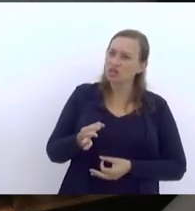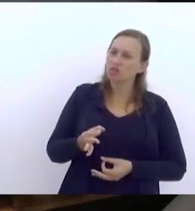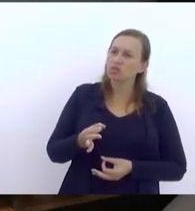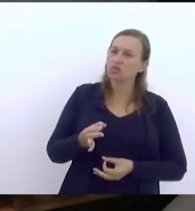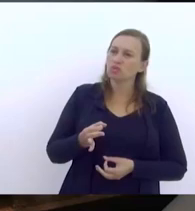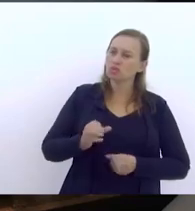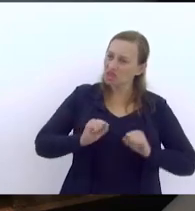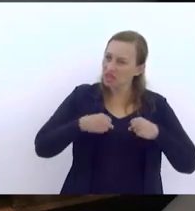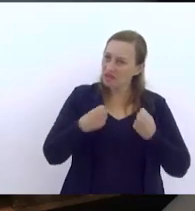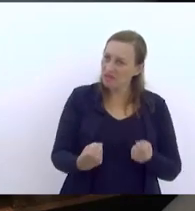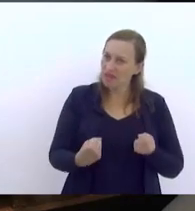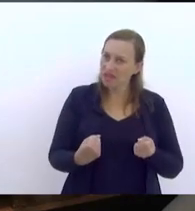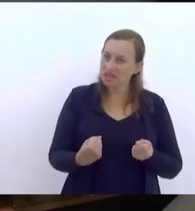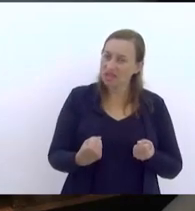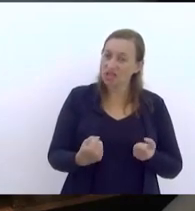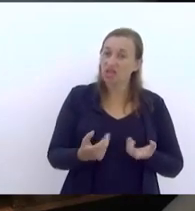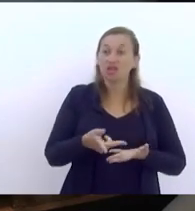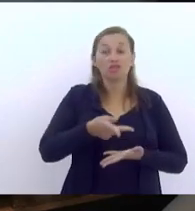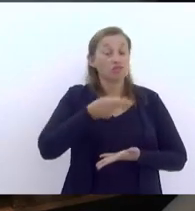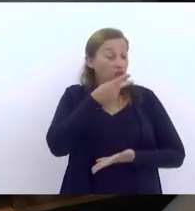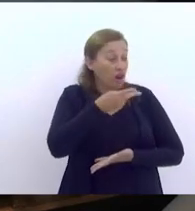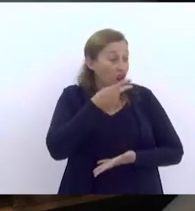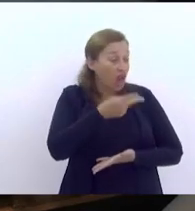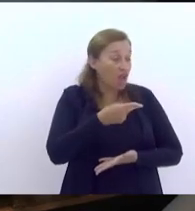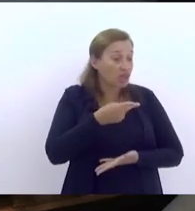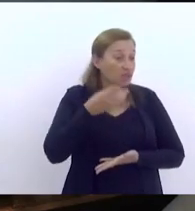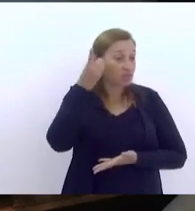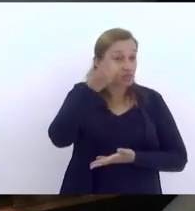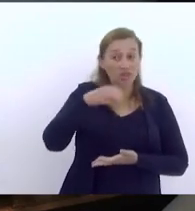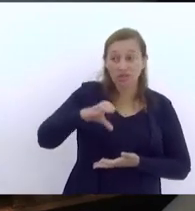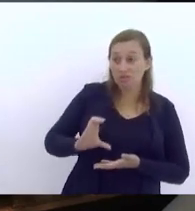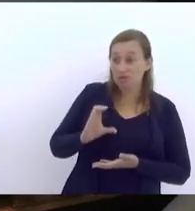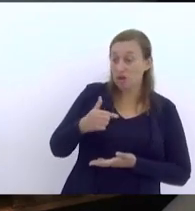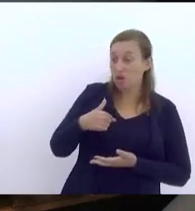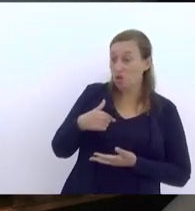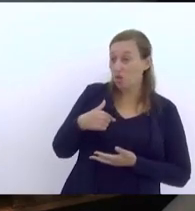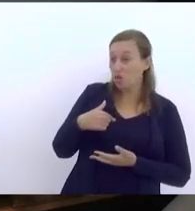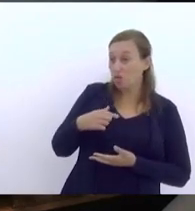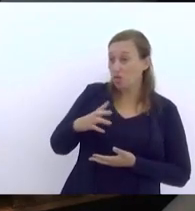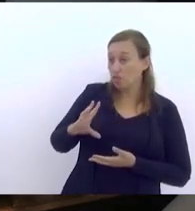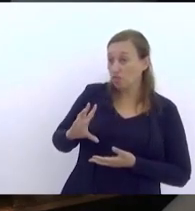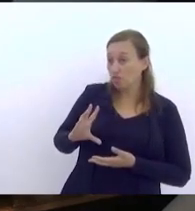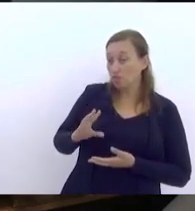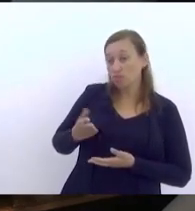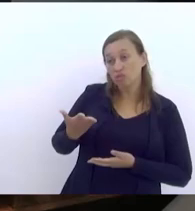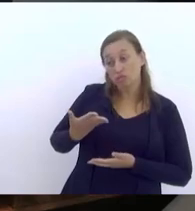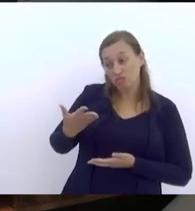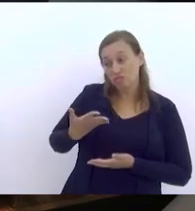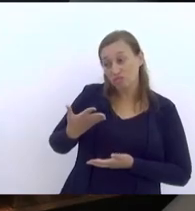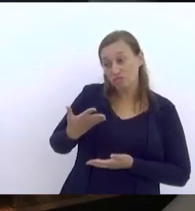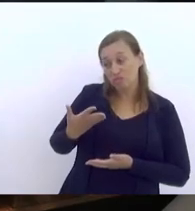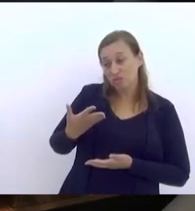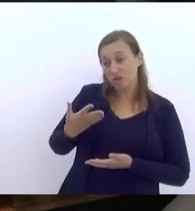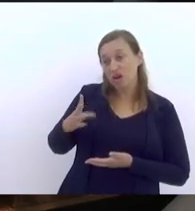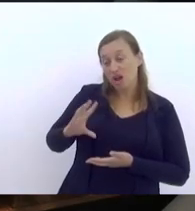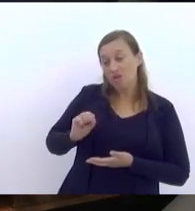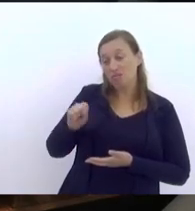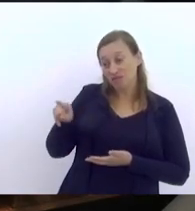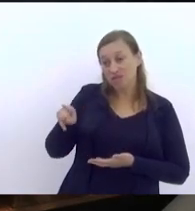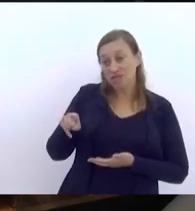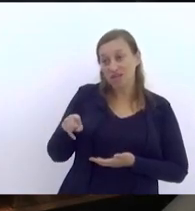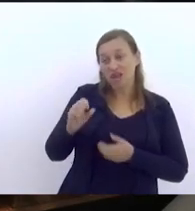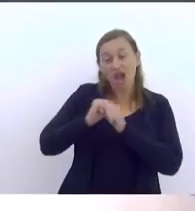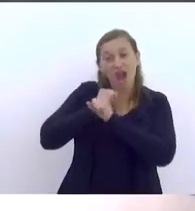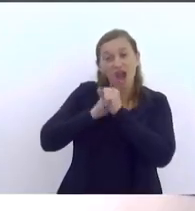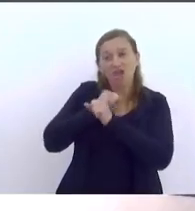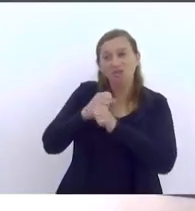E eu tenho que dizer, Mink, que eu sou sua fã. há muito tempo pelo